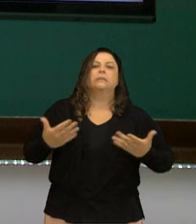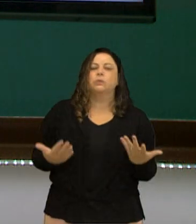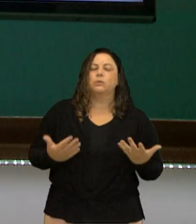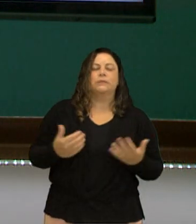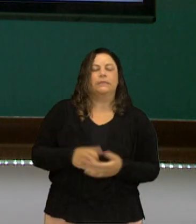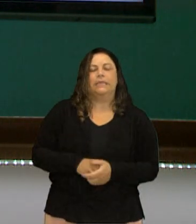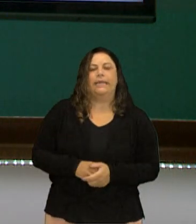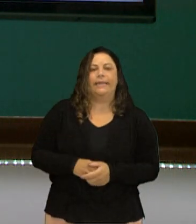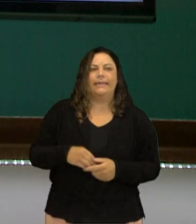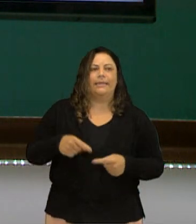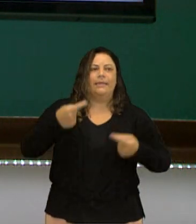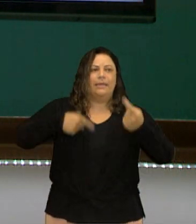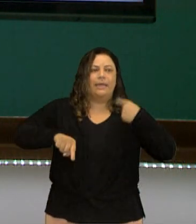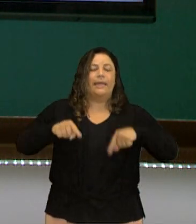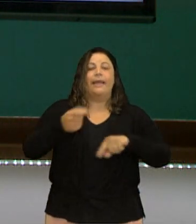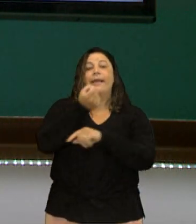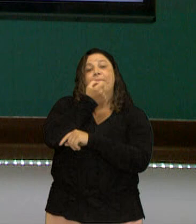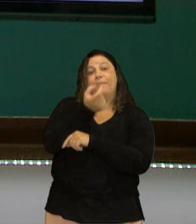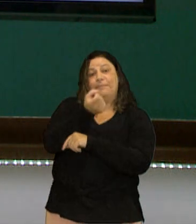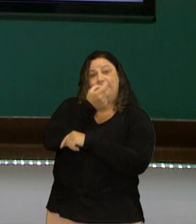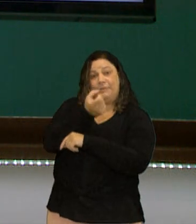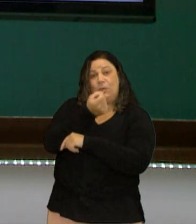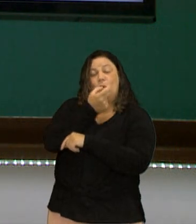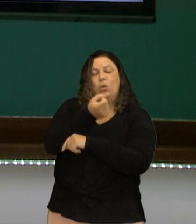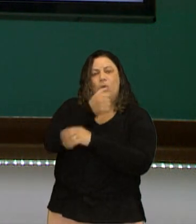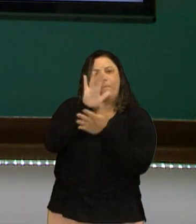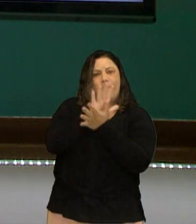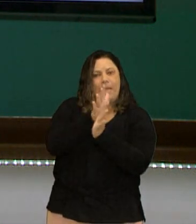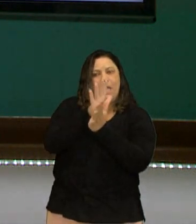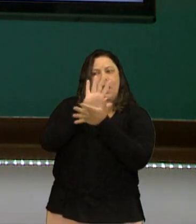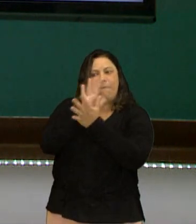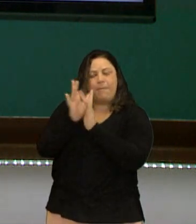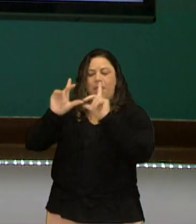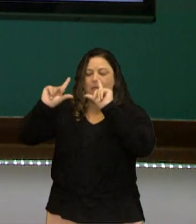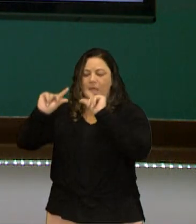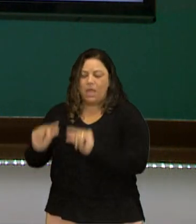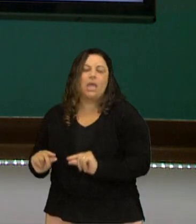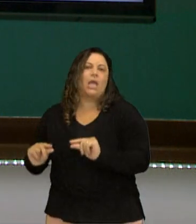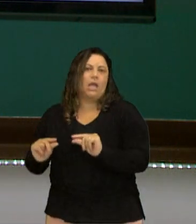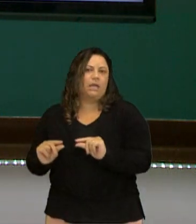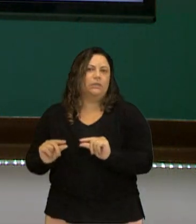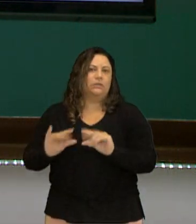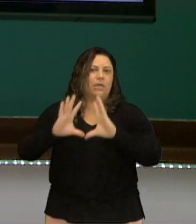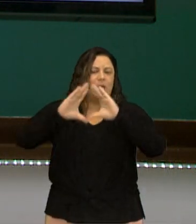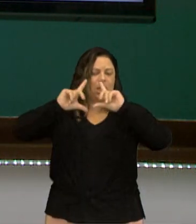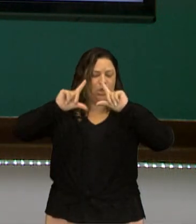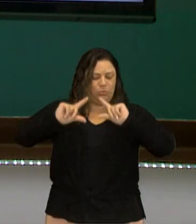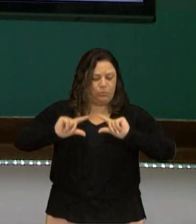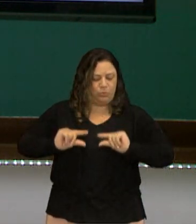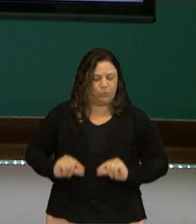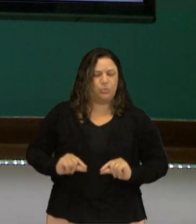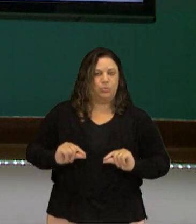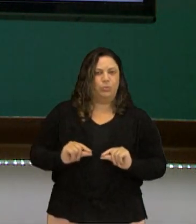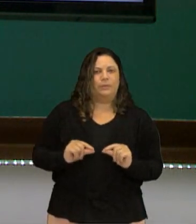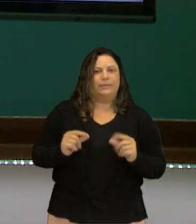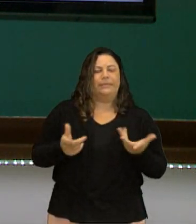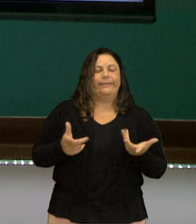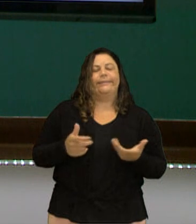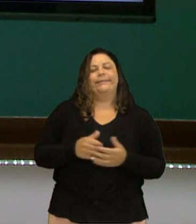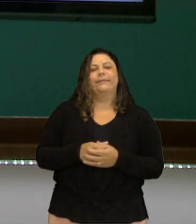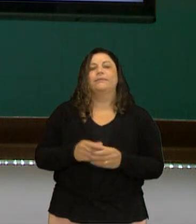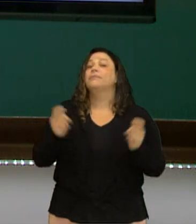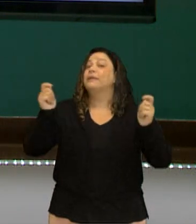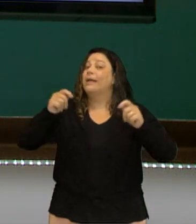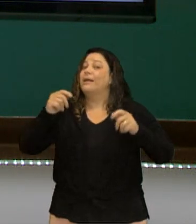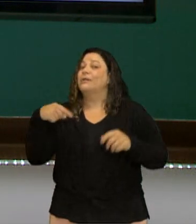esses medicamentos podem destruir todas ou reduzir a sua quantidade. E aí, o